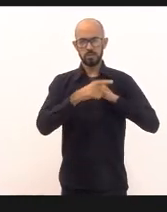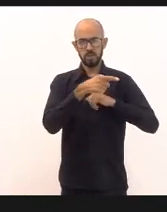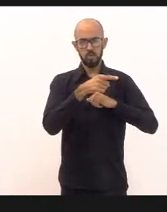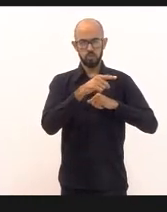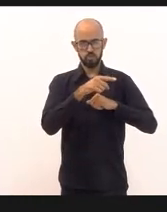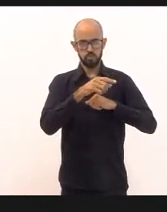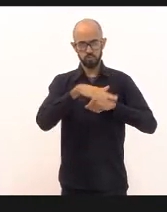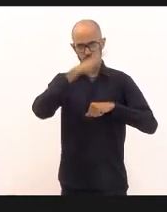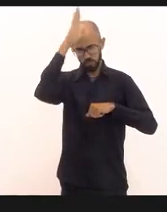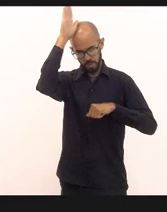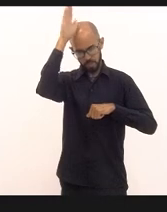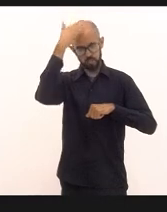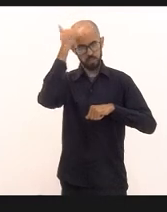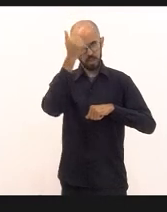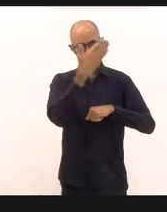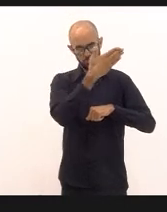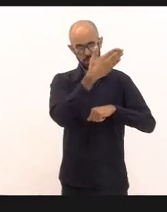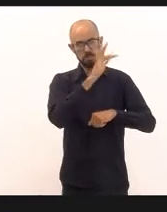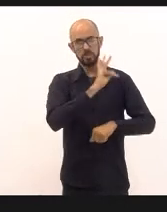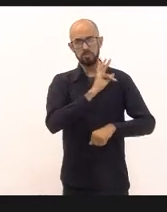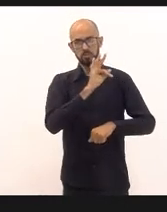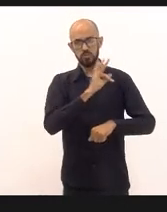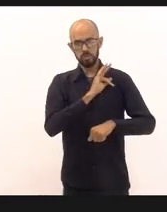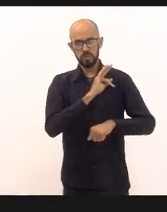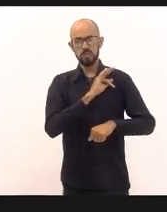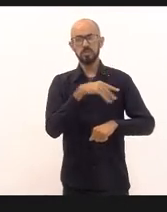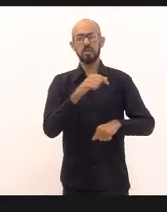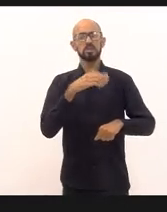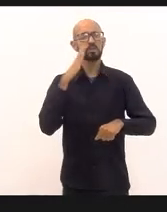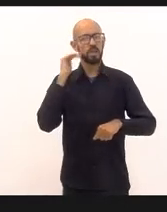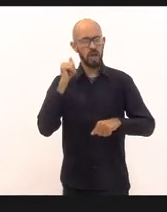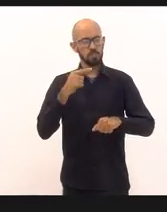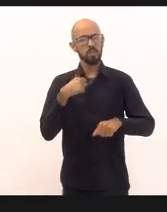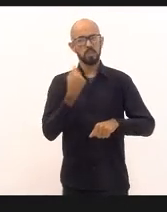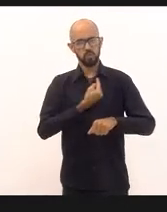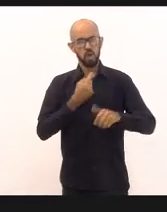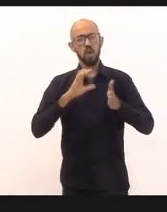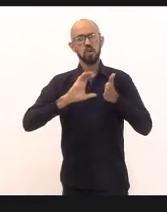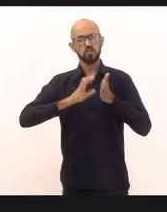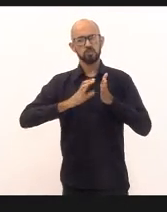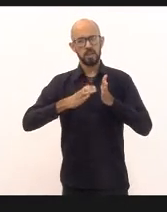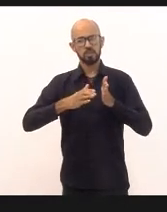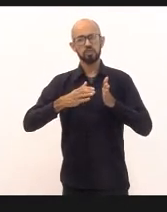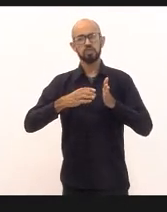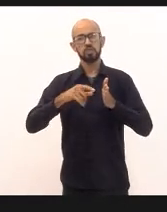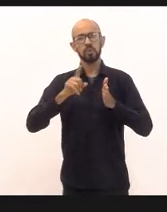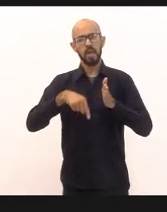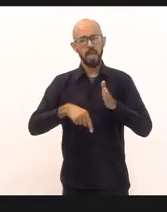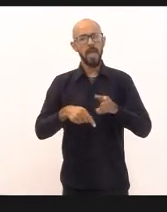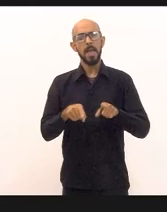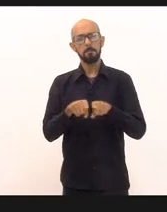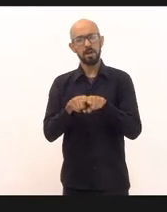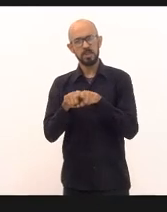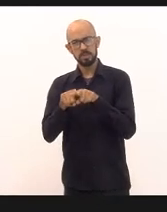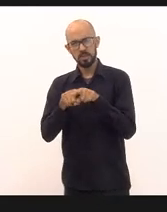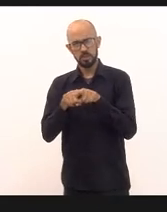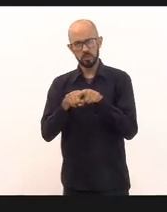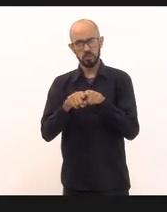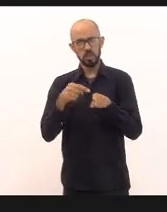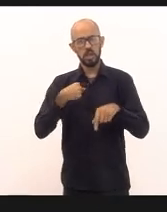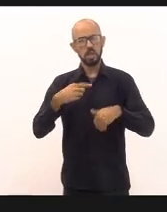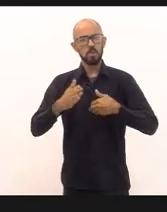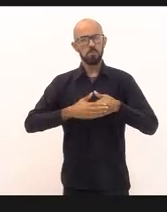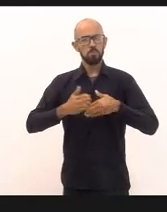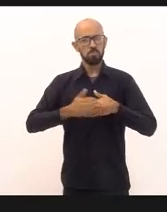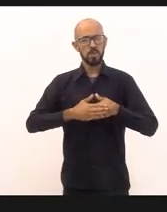sabem, já desde 2013, que o PSOL é parceiro de todos os servidores. Eu mesmo presidi aqui na Alerj a CPI do Rio